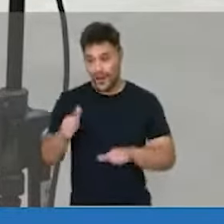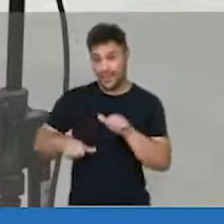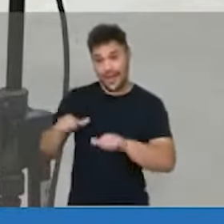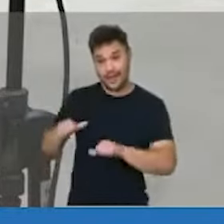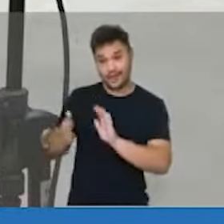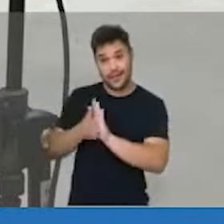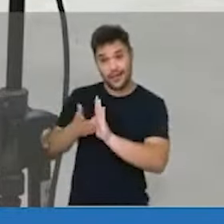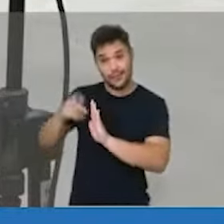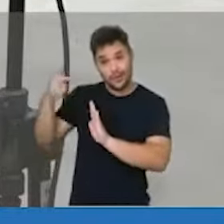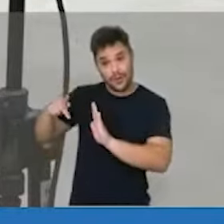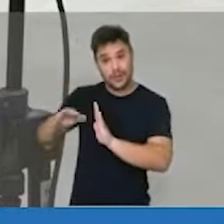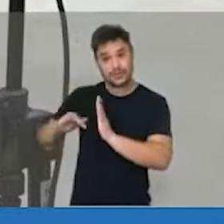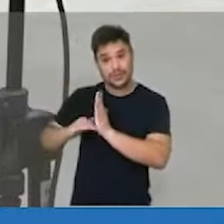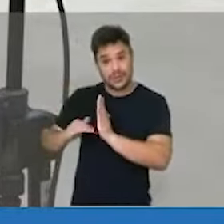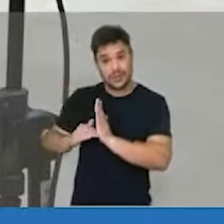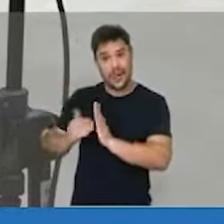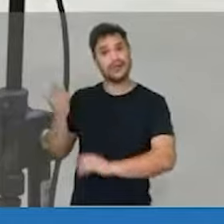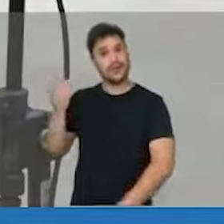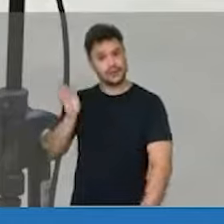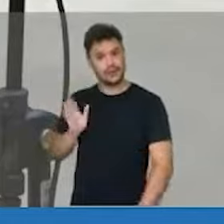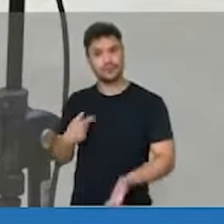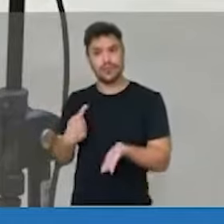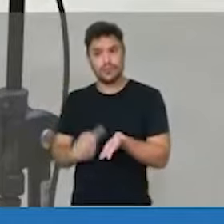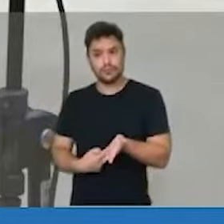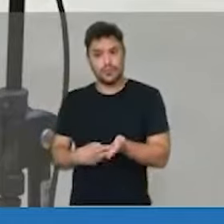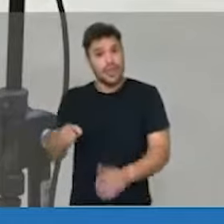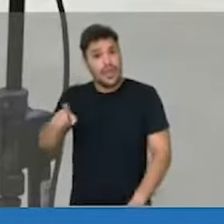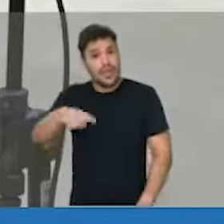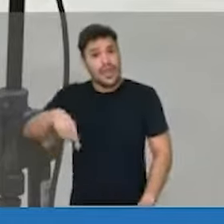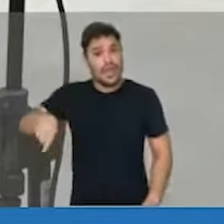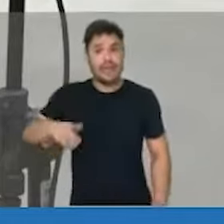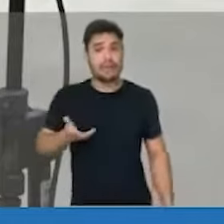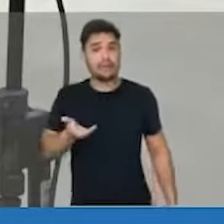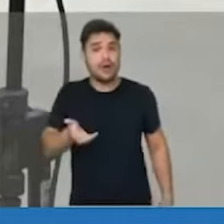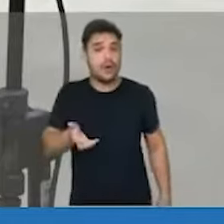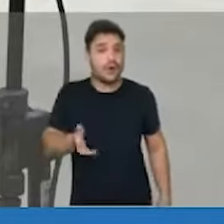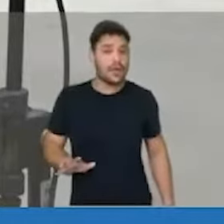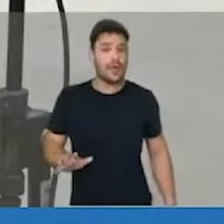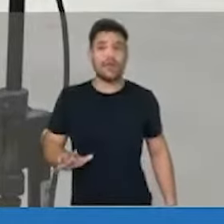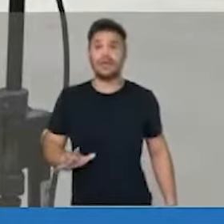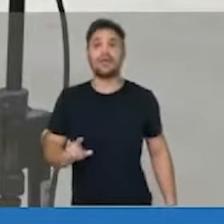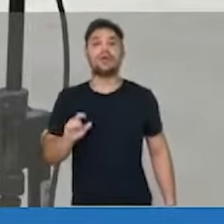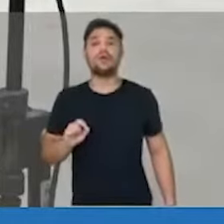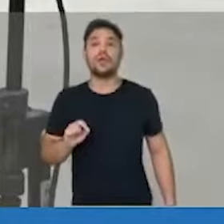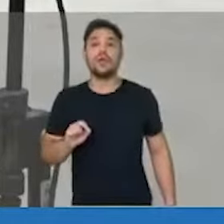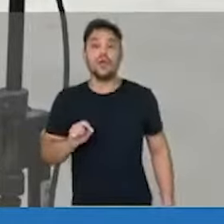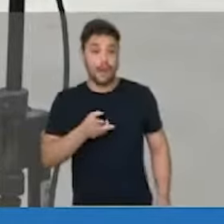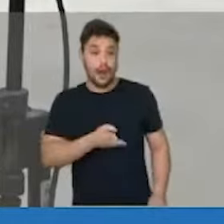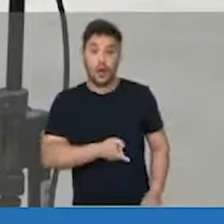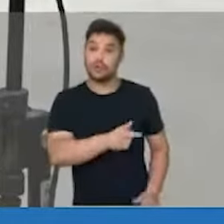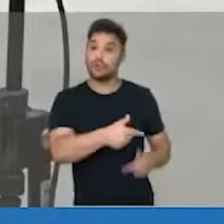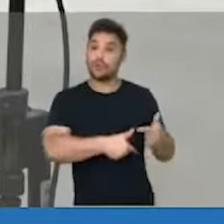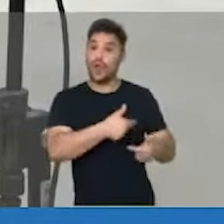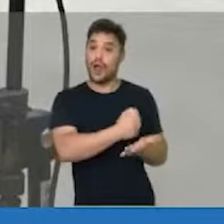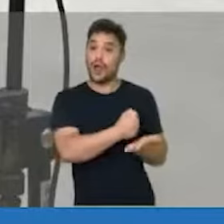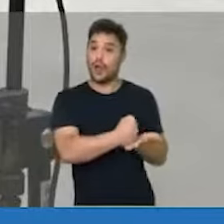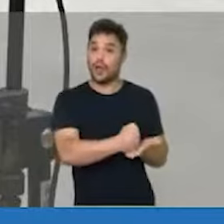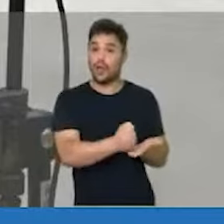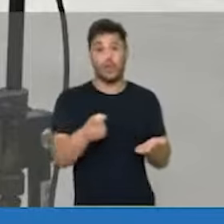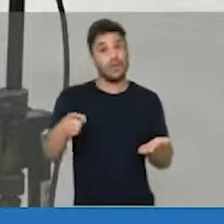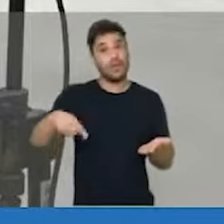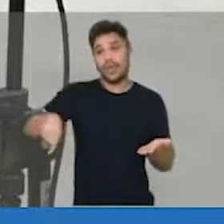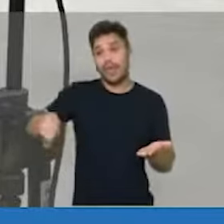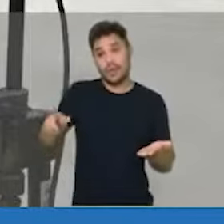Senado. Isso já estava posto. O que eles têm muita resistência na manutenção dos empregos. Eles não têm